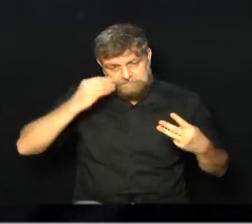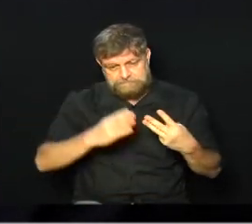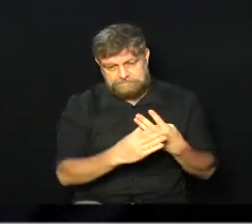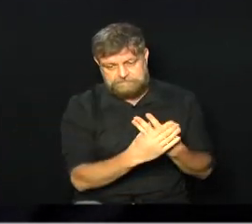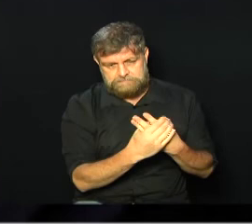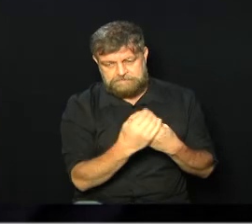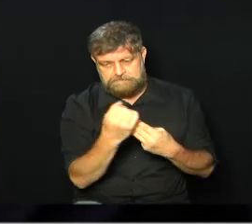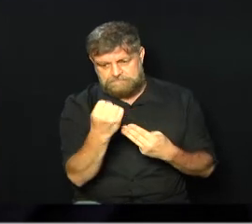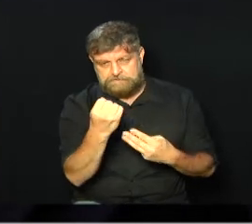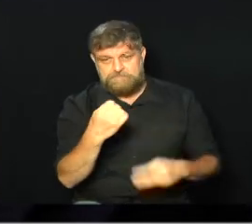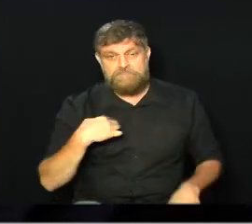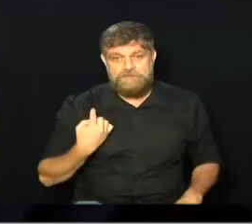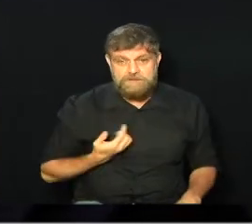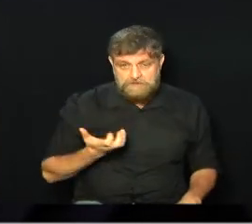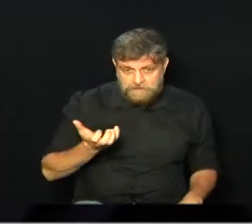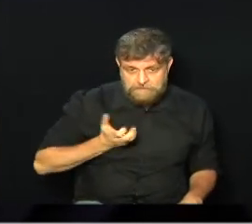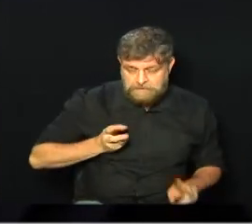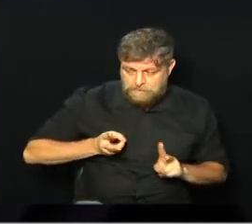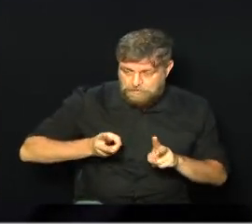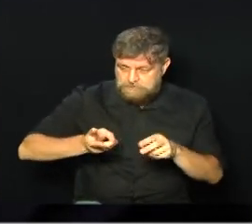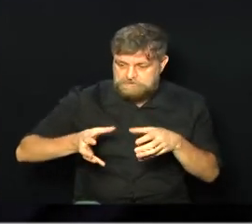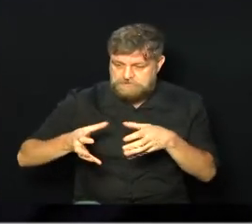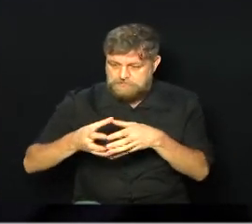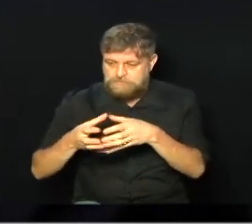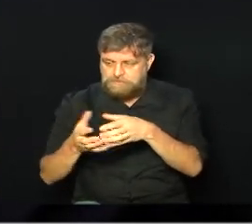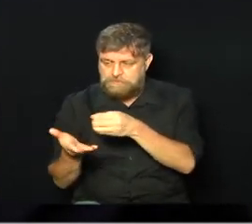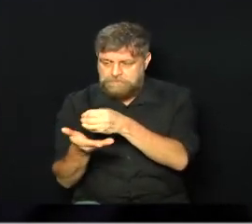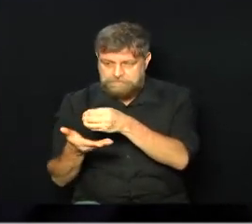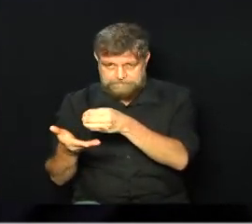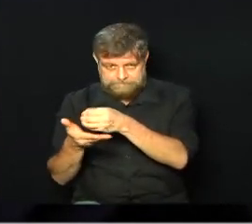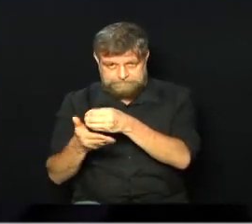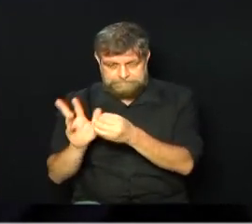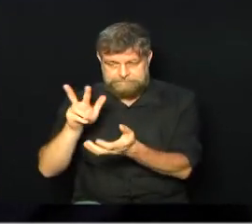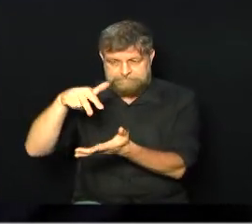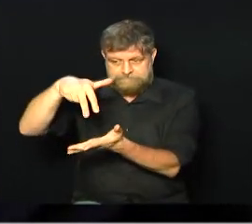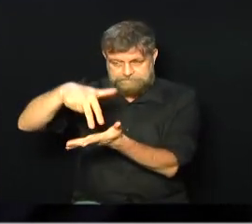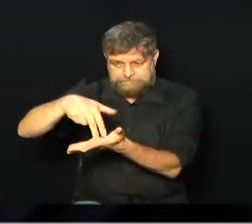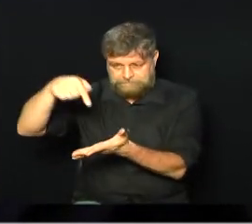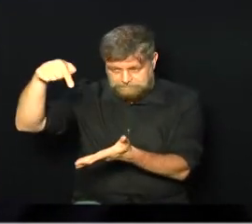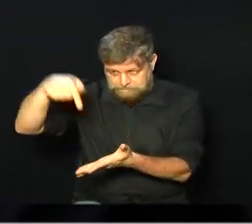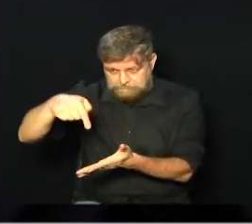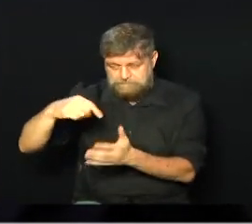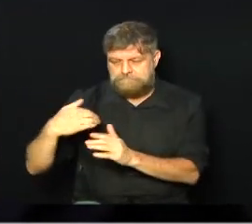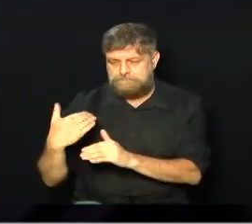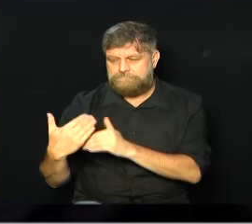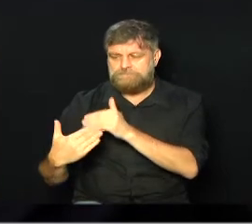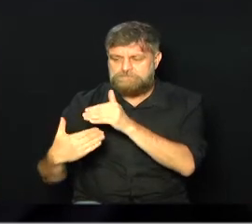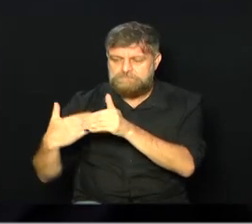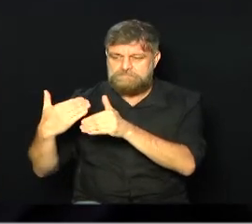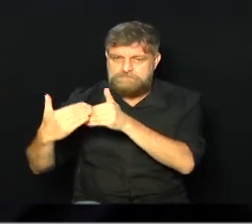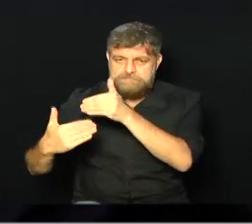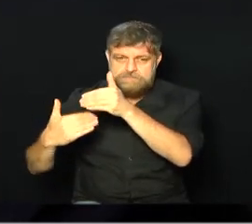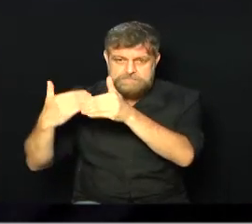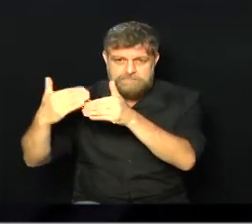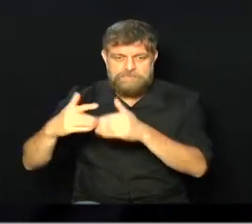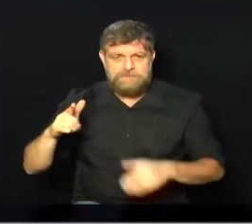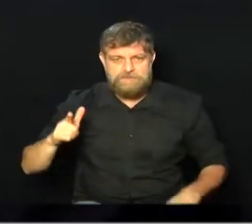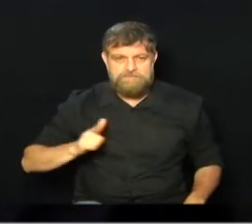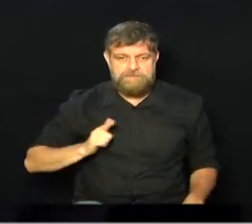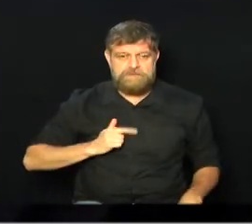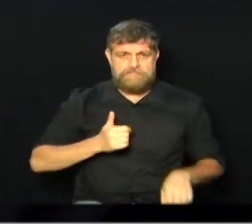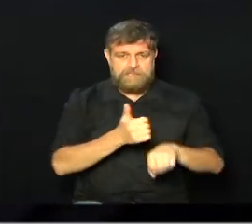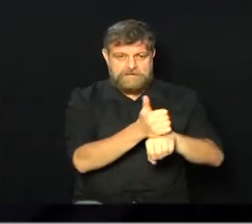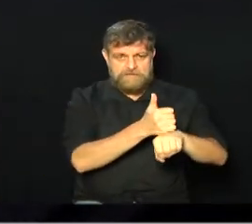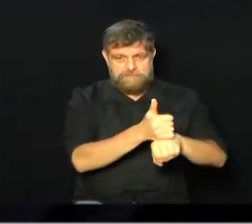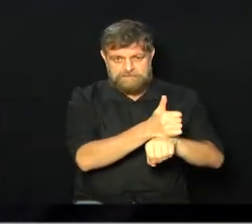no momento, eu quero continuar na base. Eu acho que tenho que me desenvolver ainda na base. Passei bastante tempo no profissional